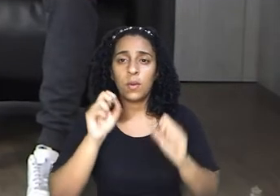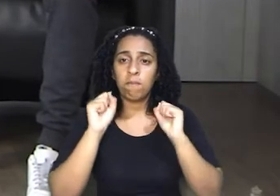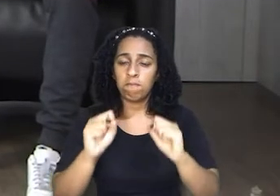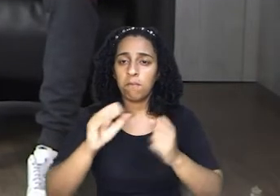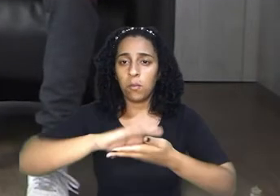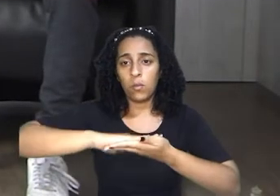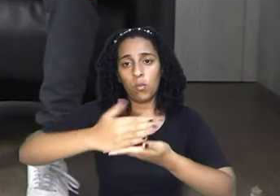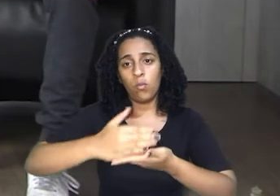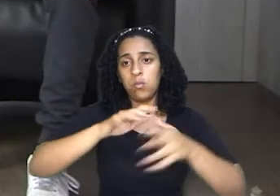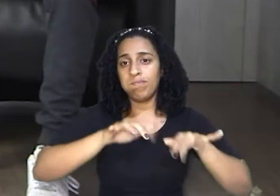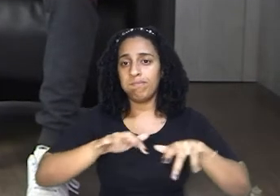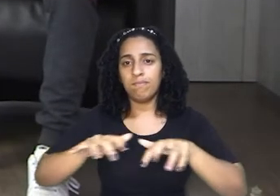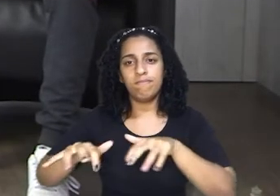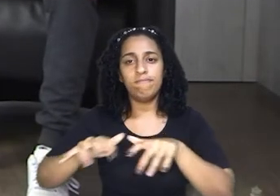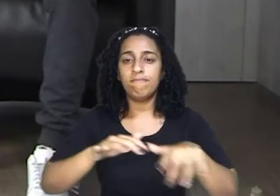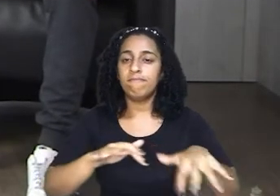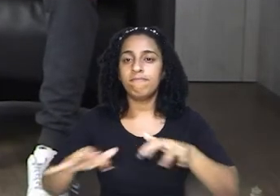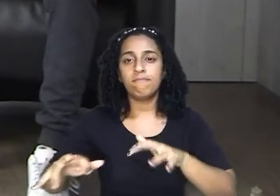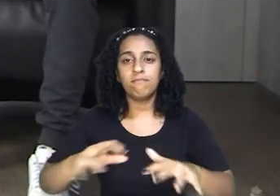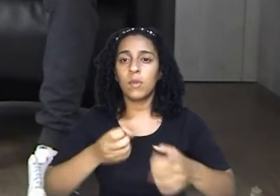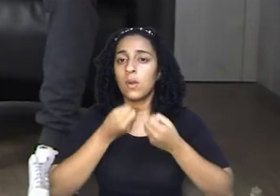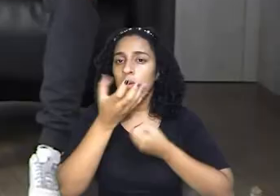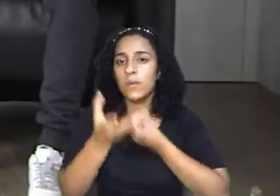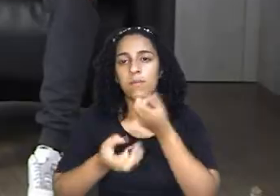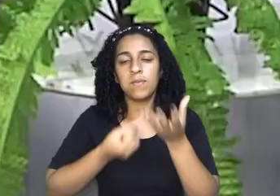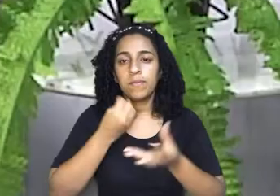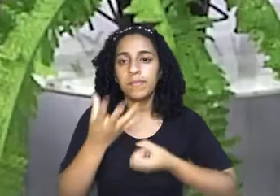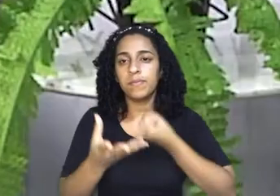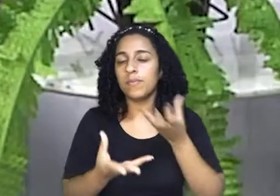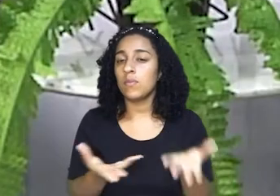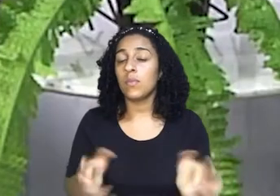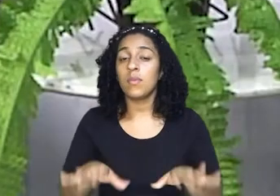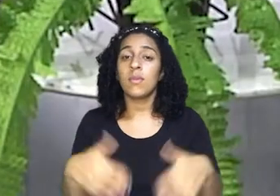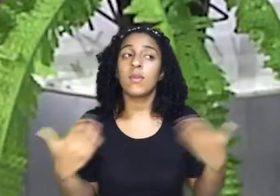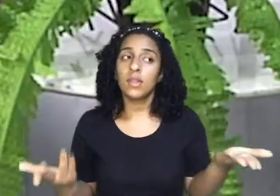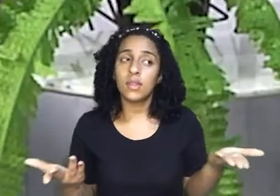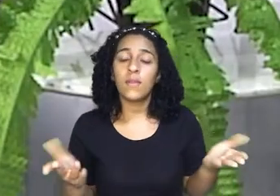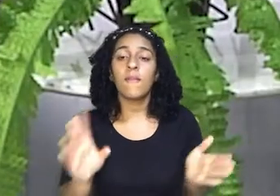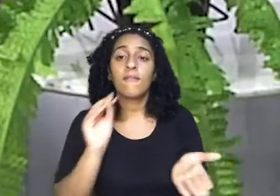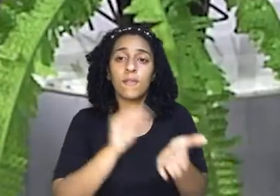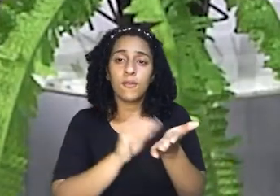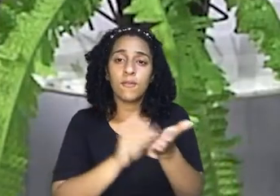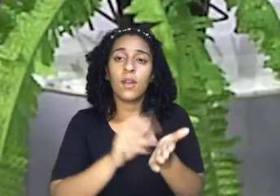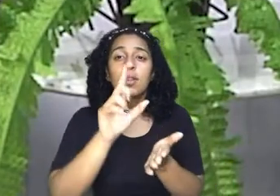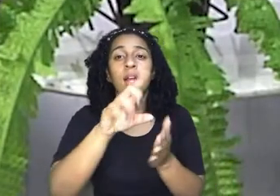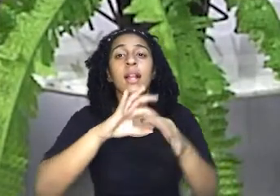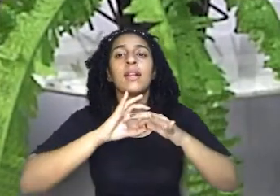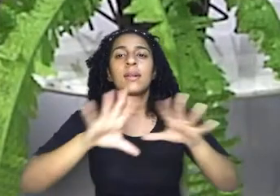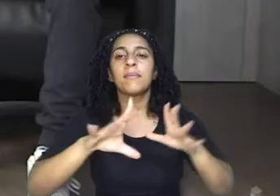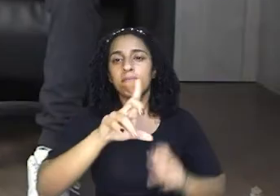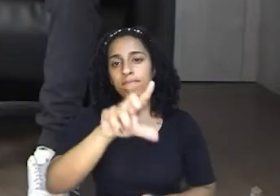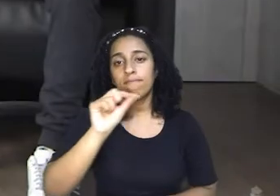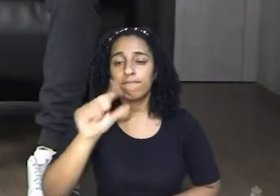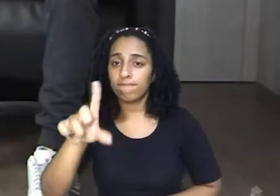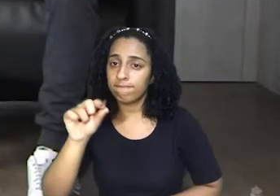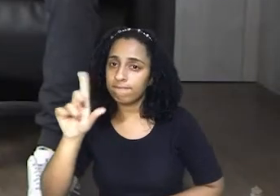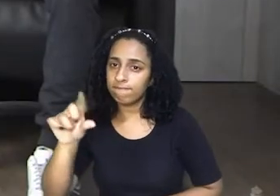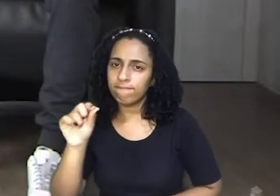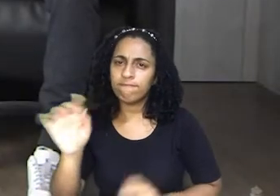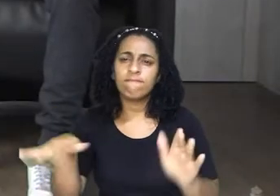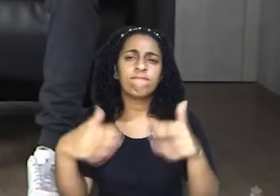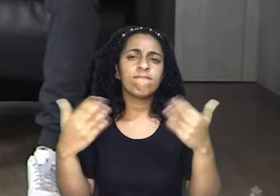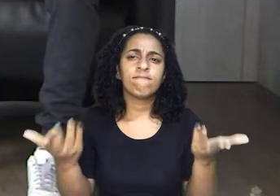por meio de um de uma plataforma é uma plataforma privada Então cadê a nossa liberdade de escolha né e